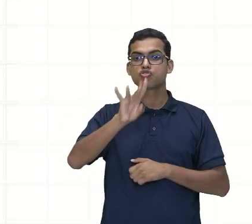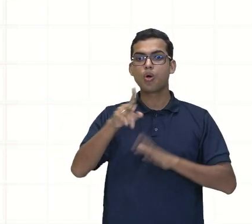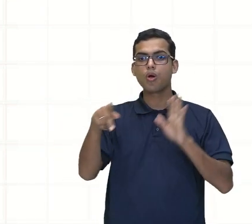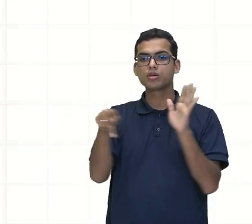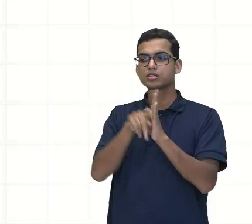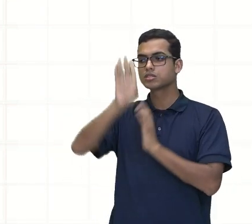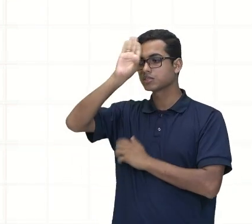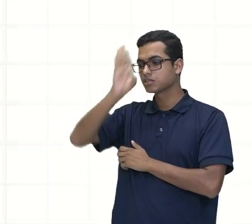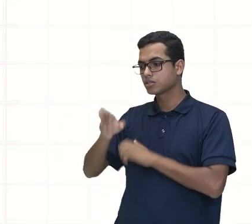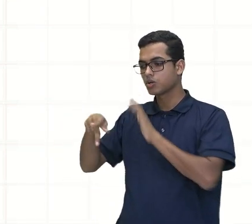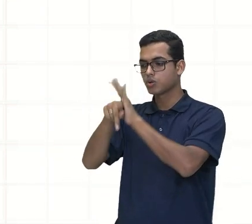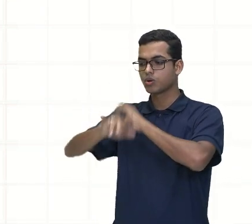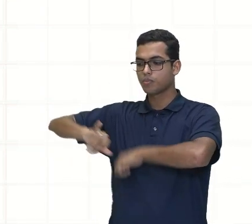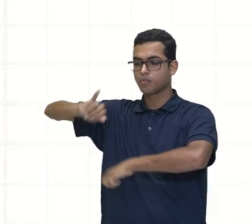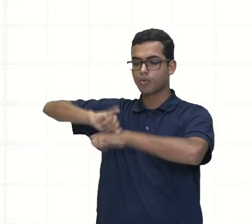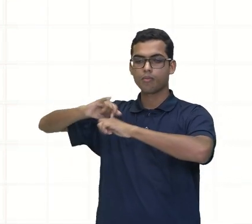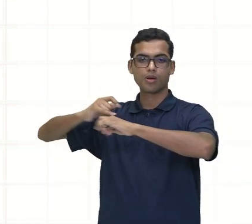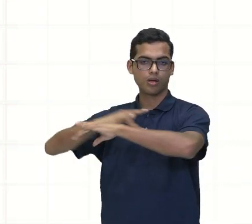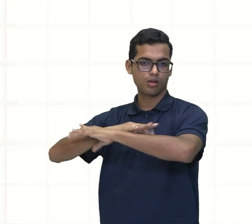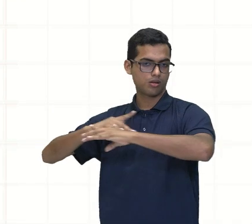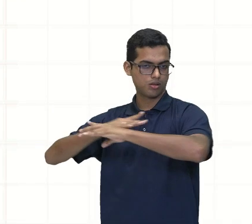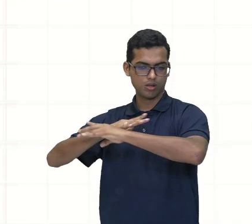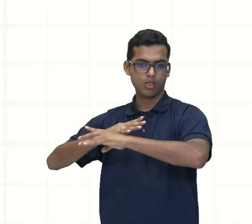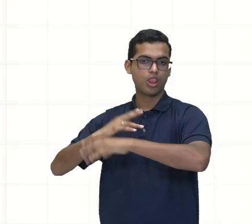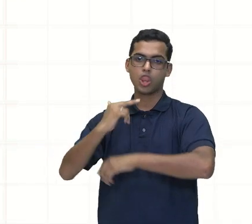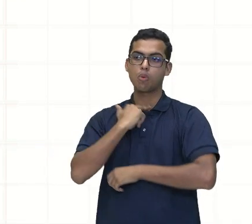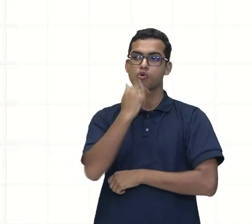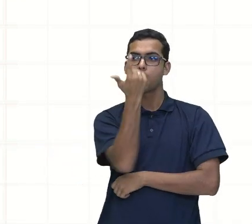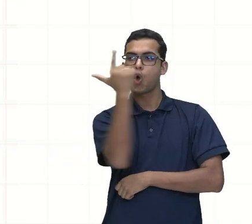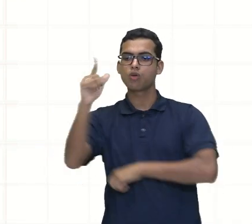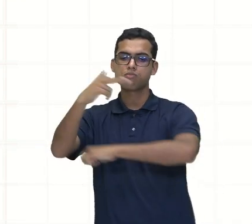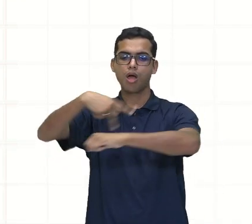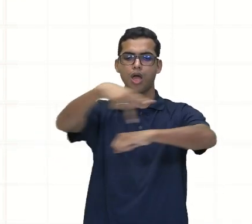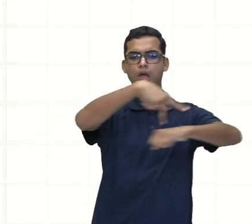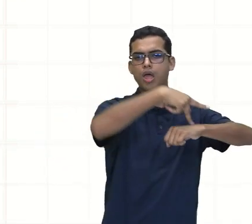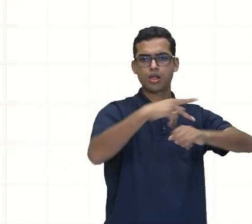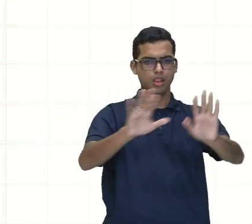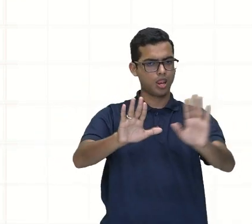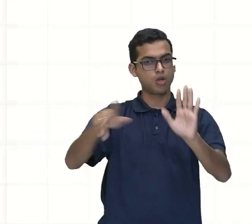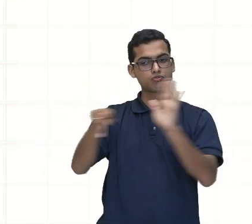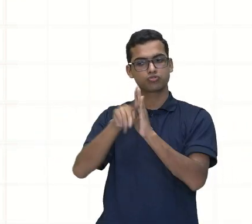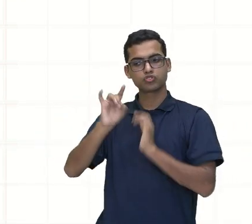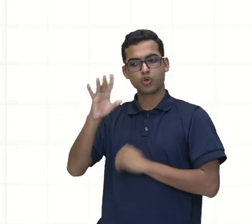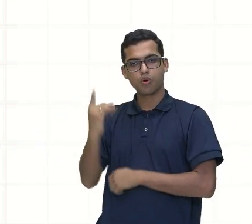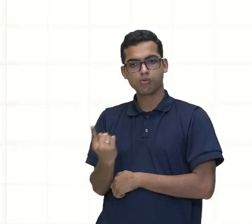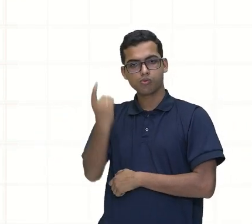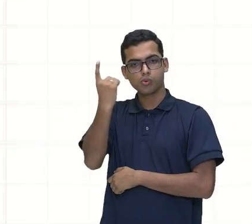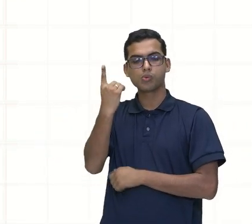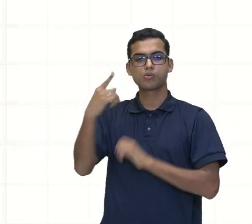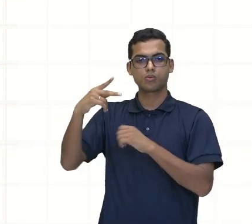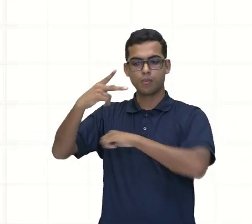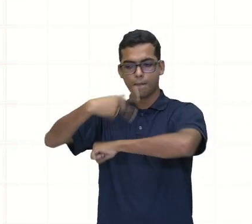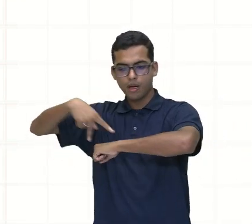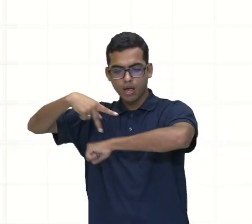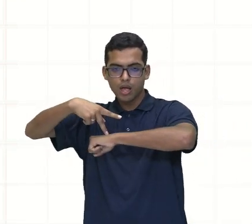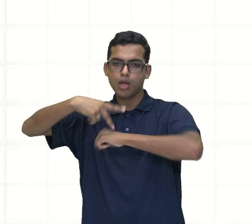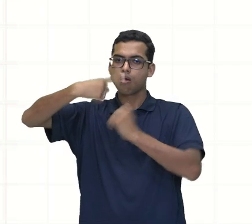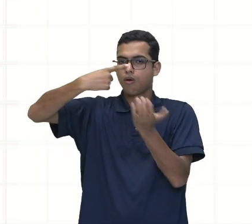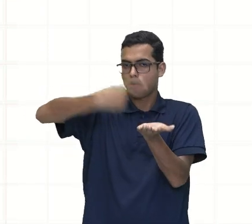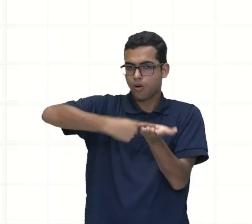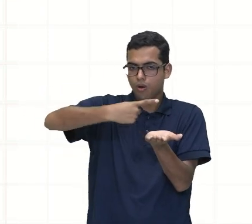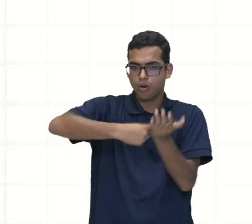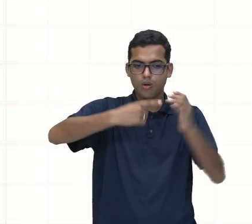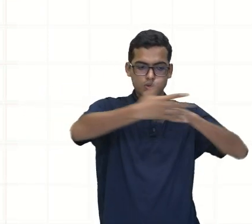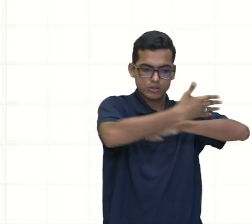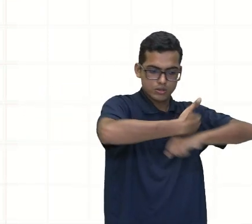período colonial, o Brasil não poderia ter relações econômicas com outro lugar que não fosse a